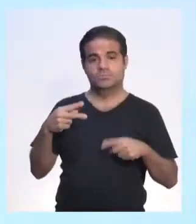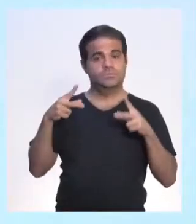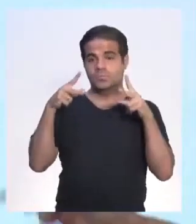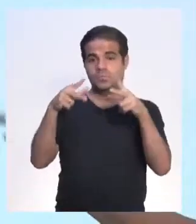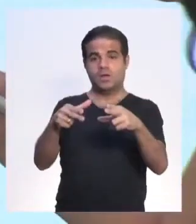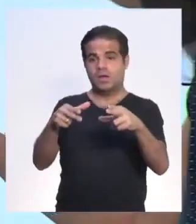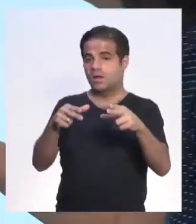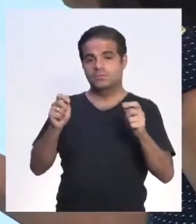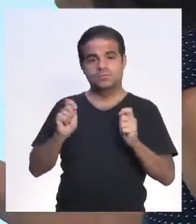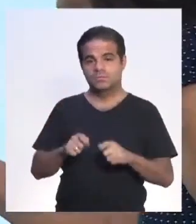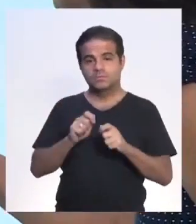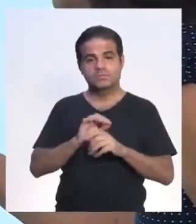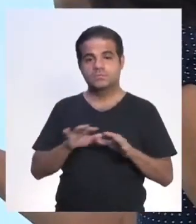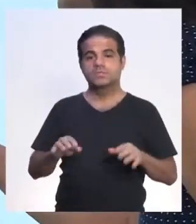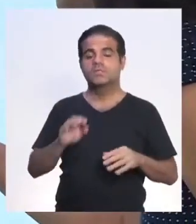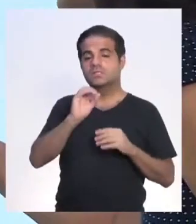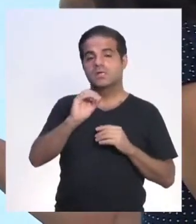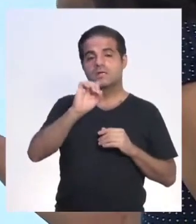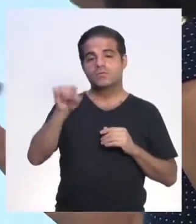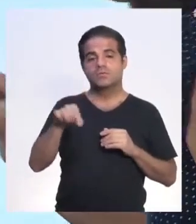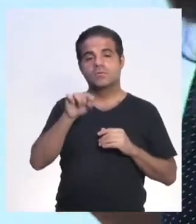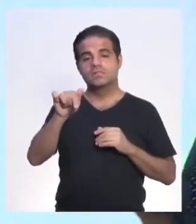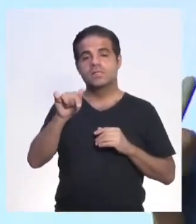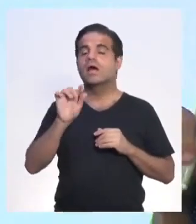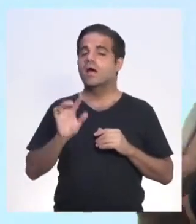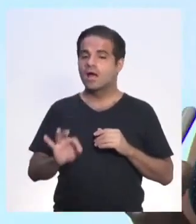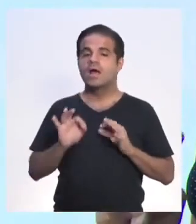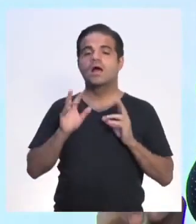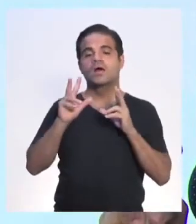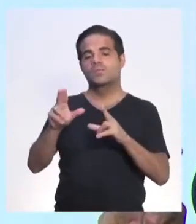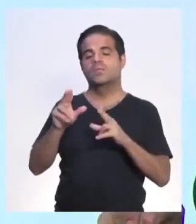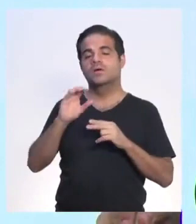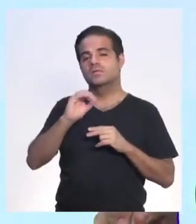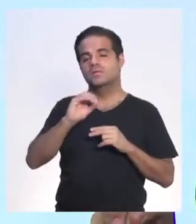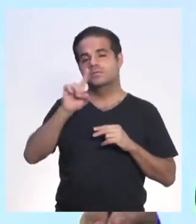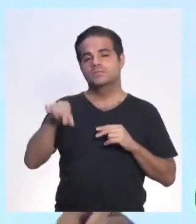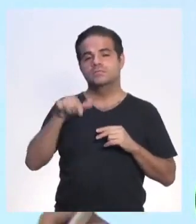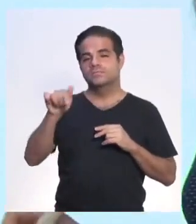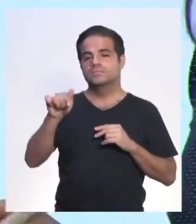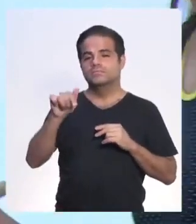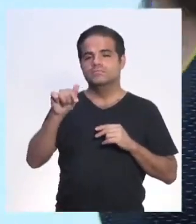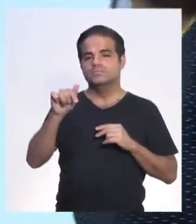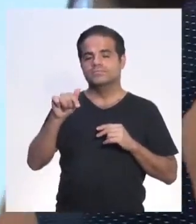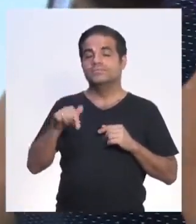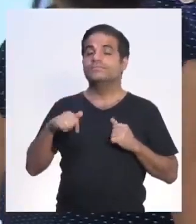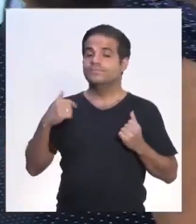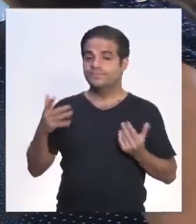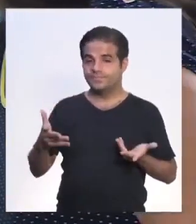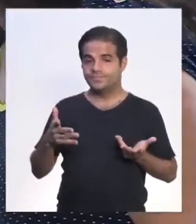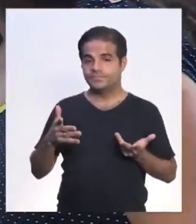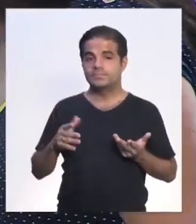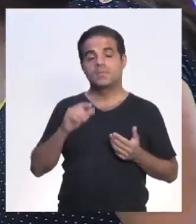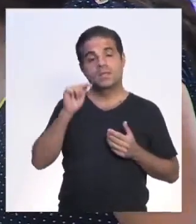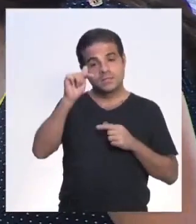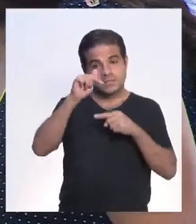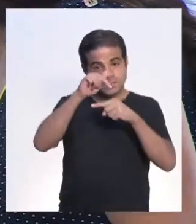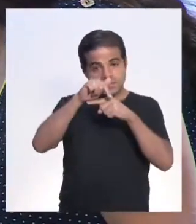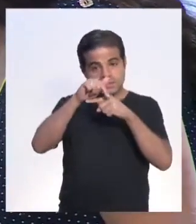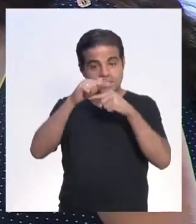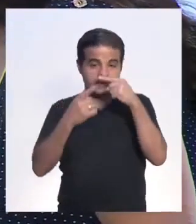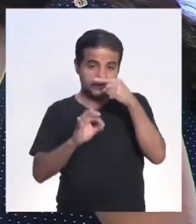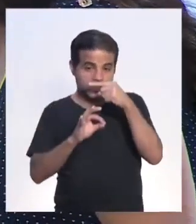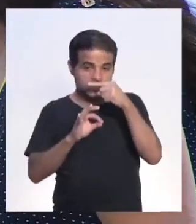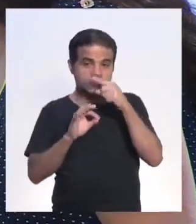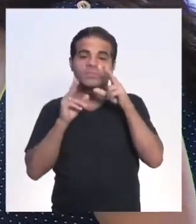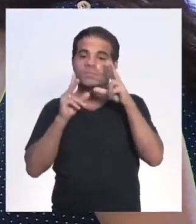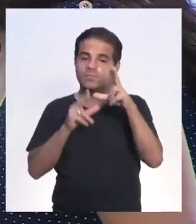né? Então, 0,7 é igual a 0,7. Então, 7 décimos